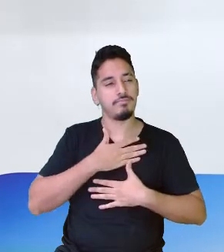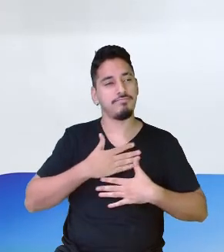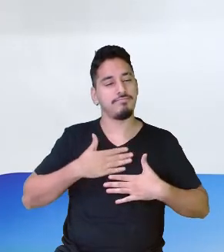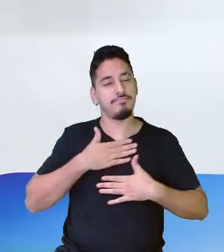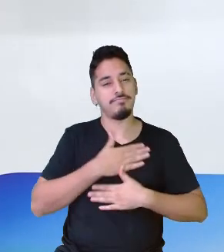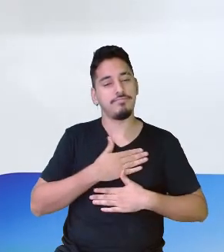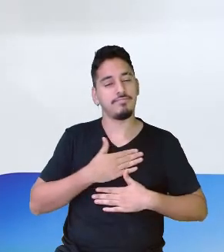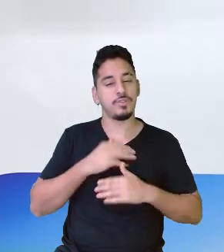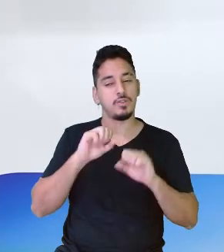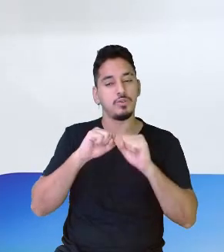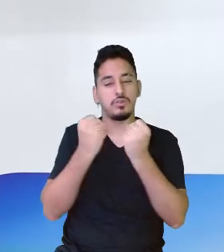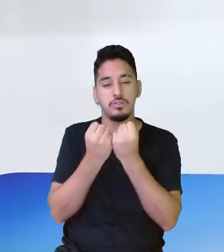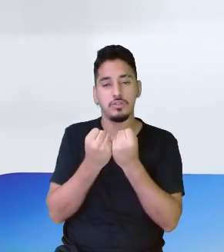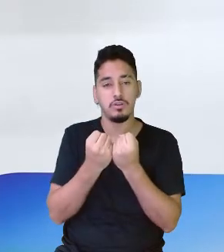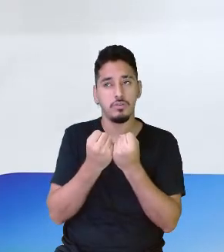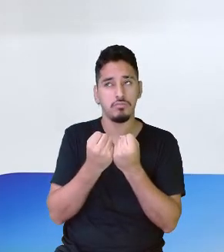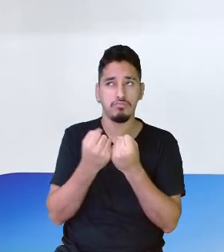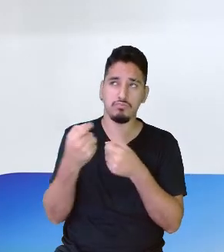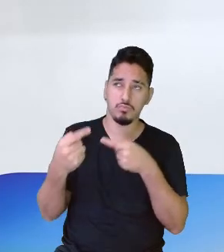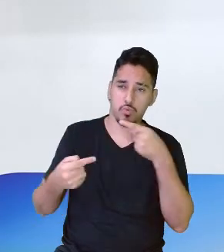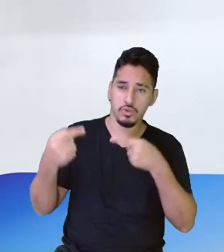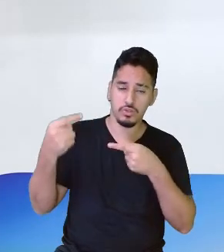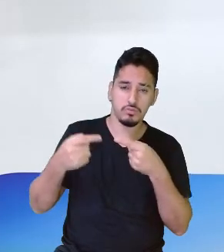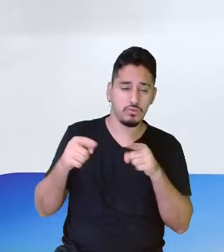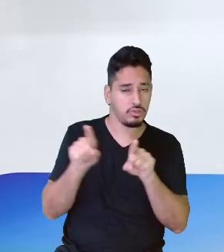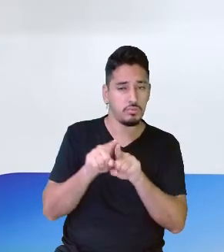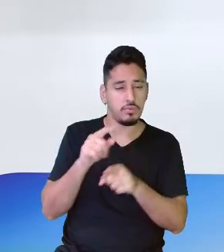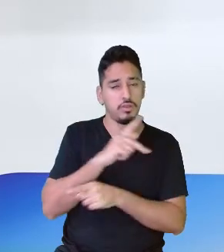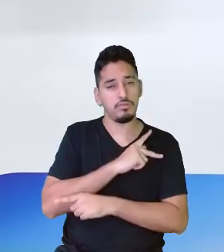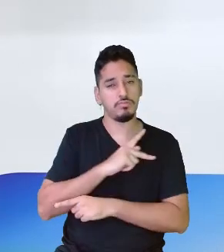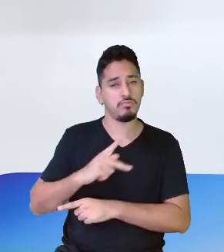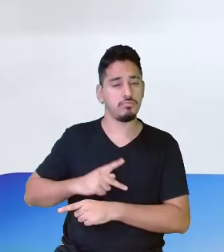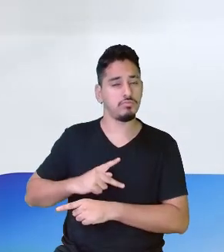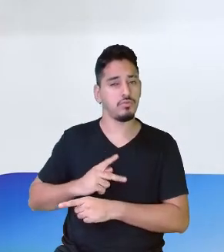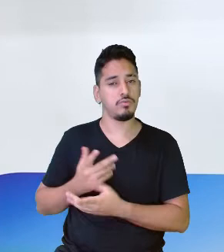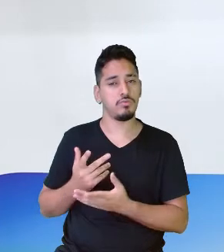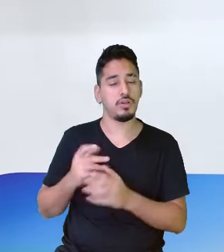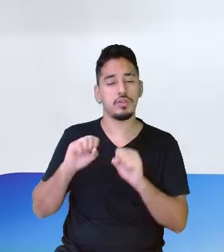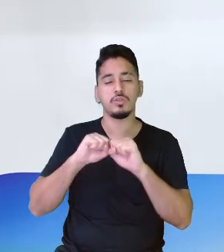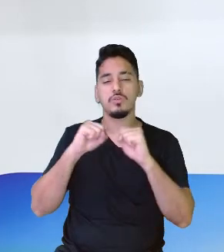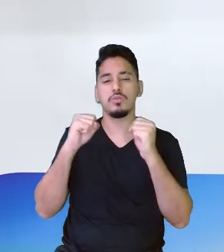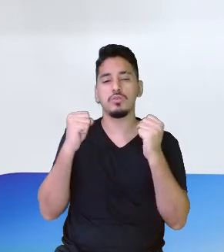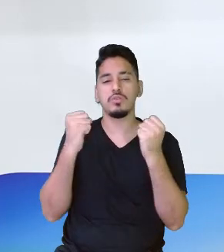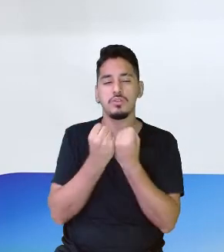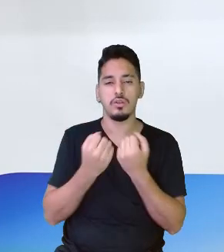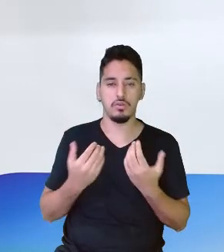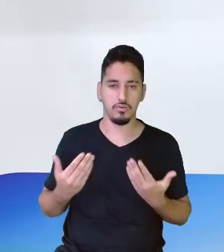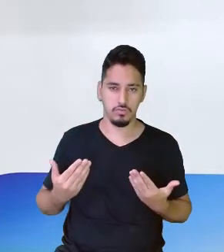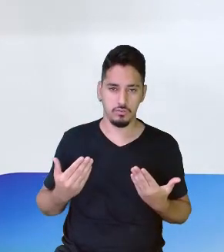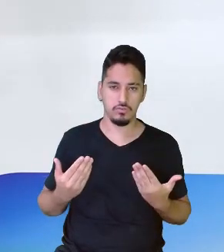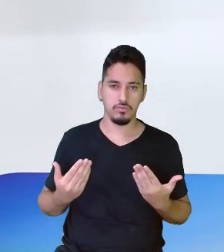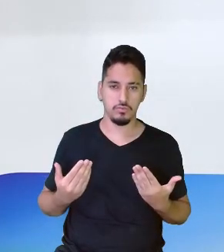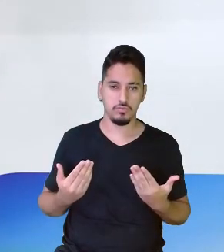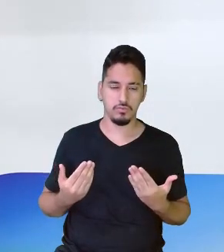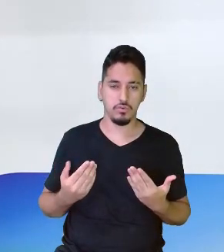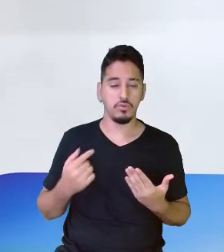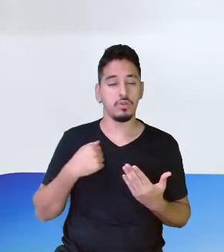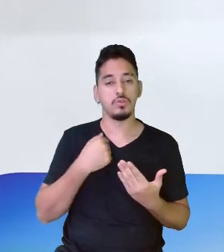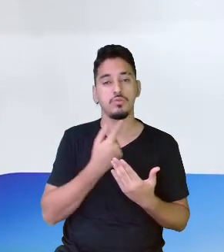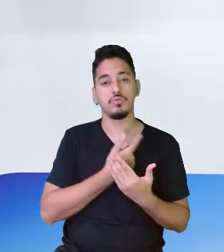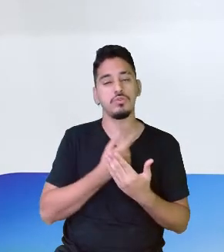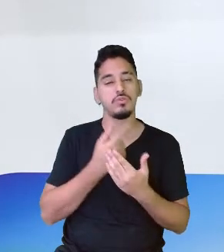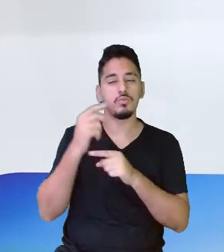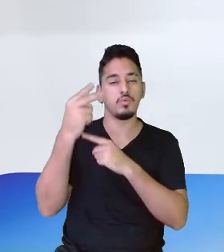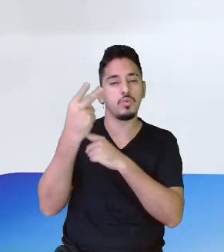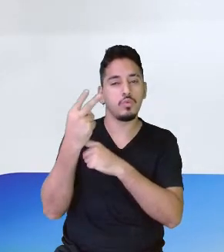algo, além de político, público. É algo social, é algo que nos concerne a